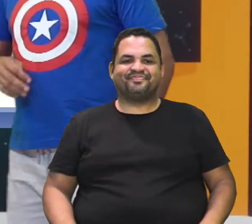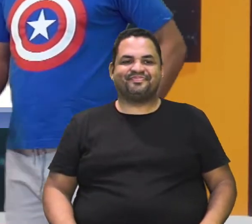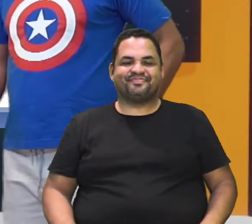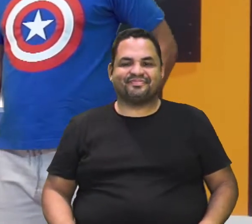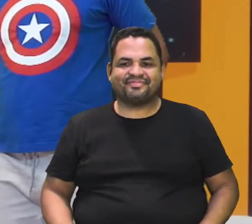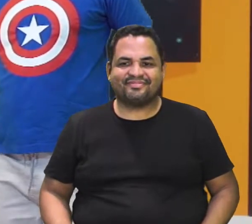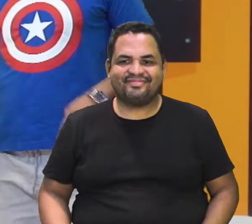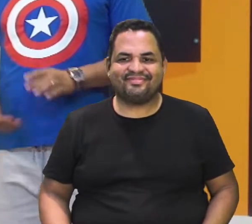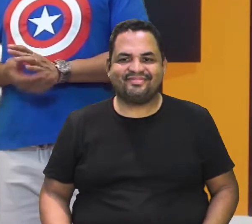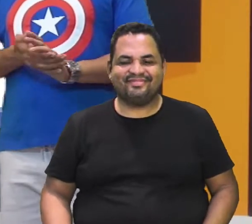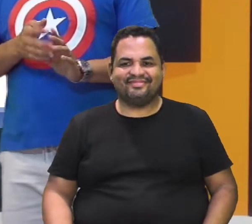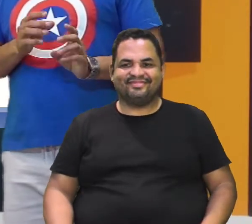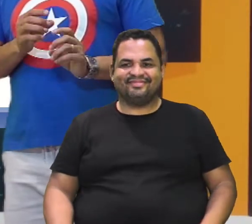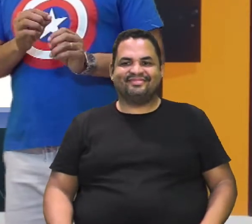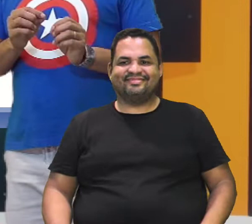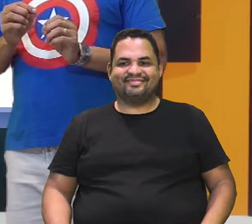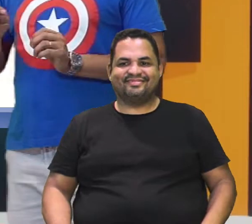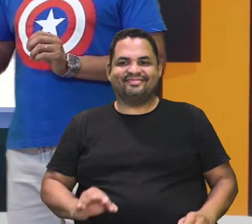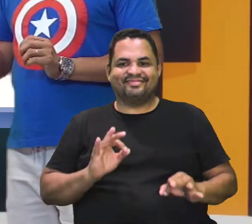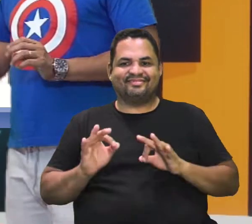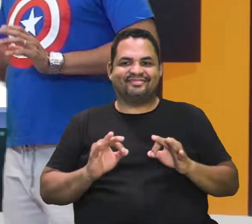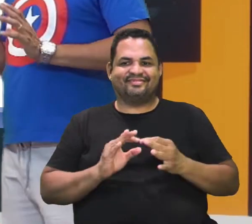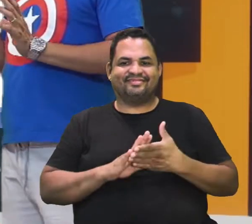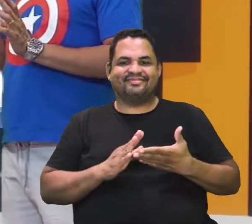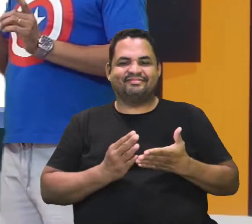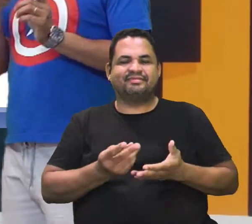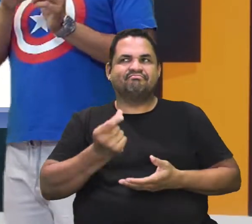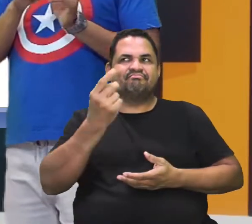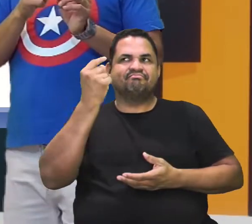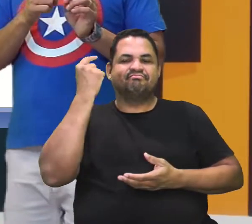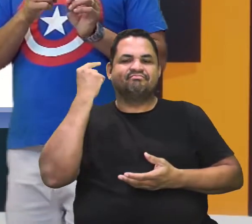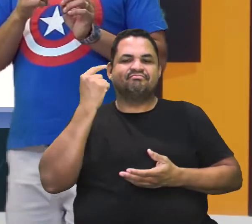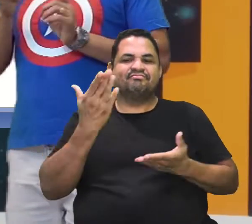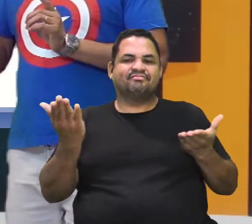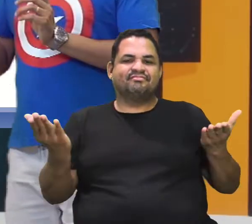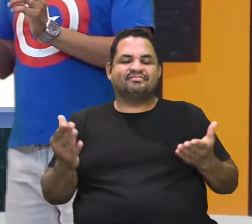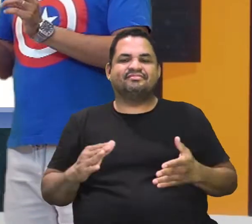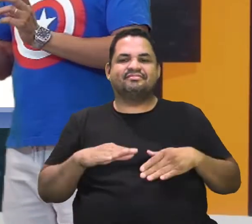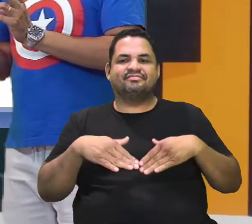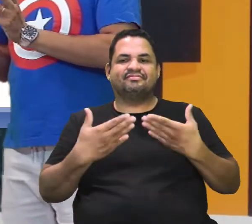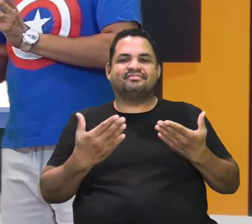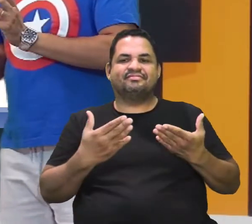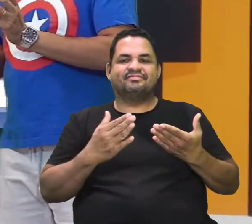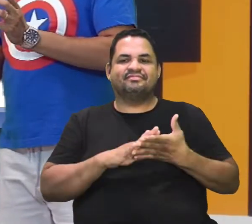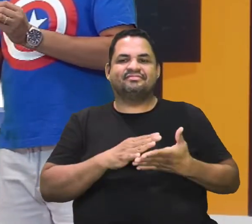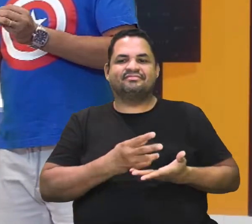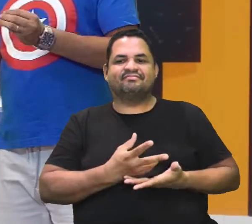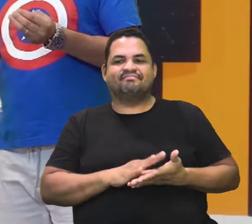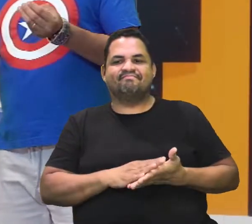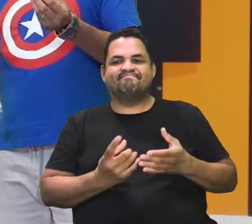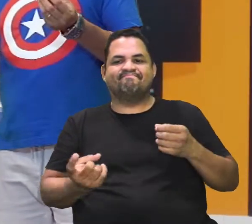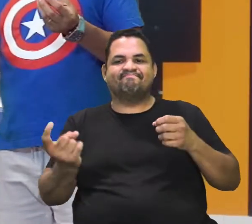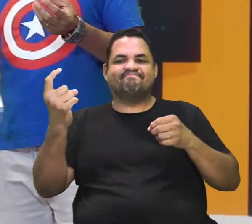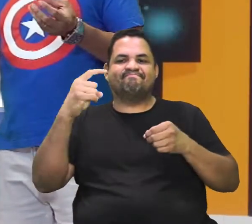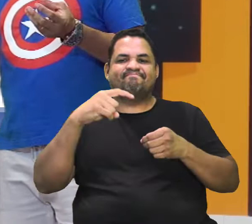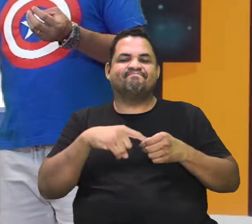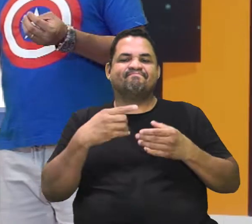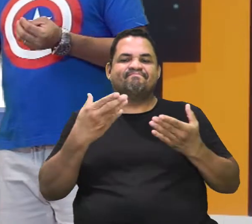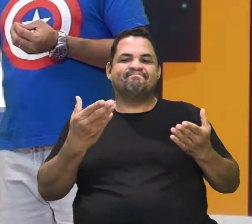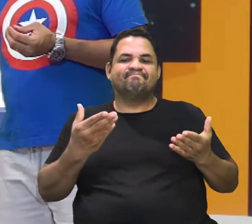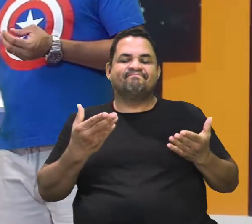números romanos. Vixe. Eu vejo se eu mando arrumar, mas é mais antigo, né? Só que com esse resgate